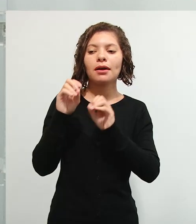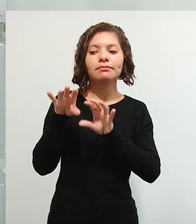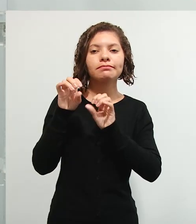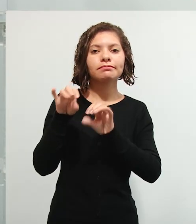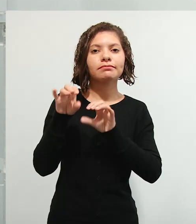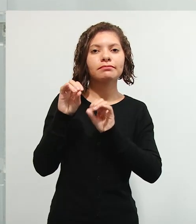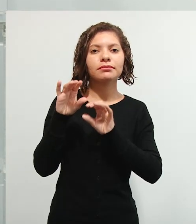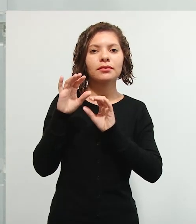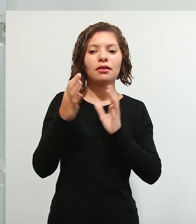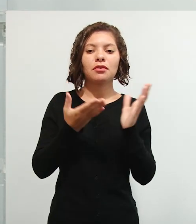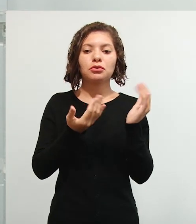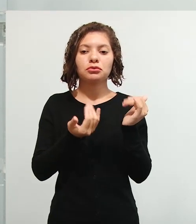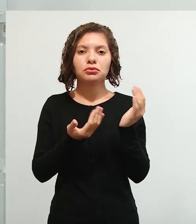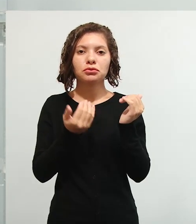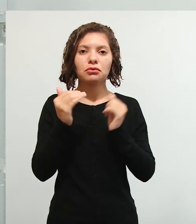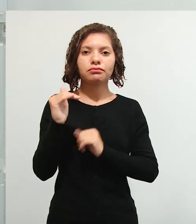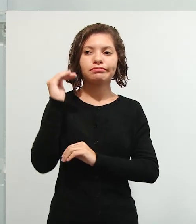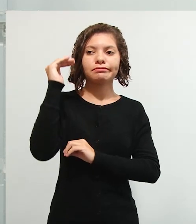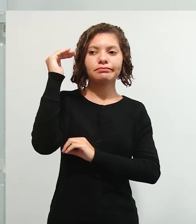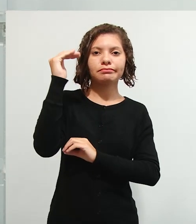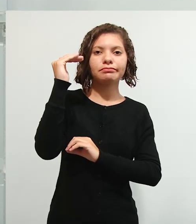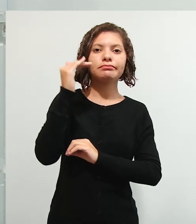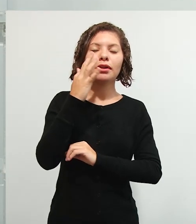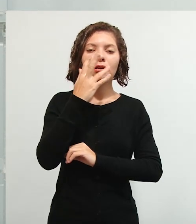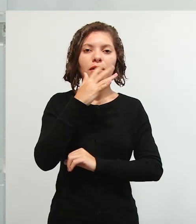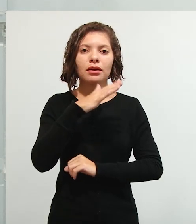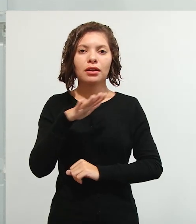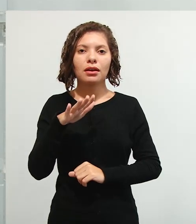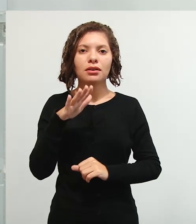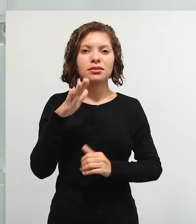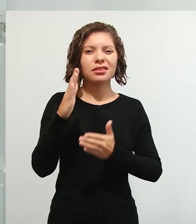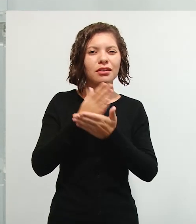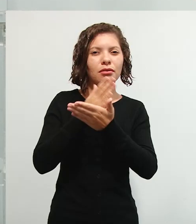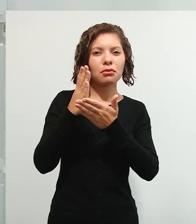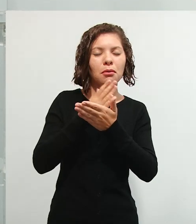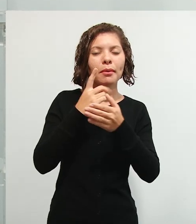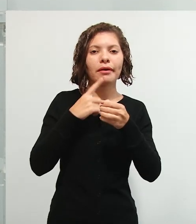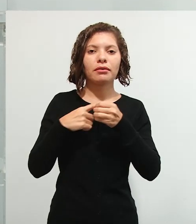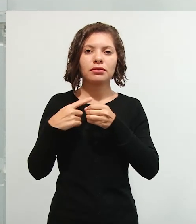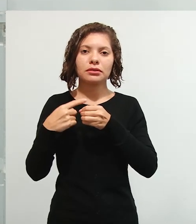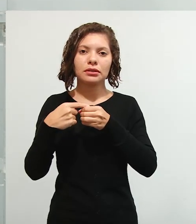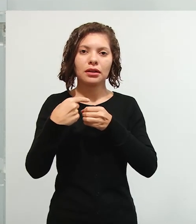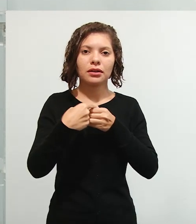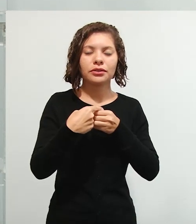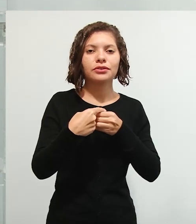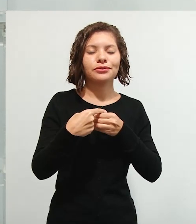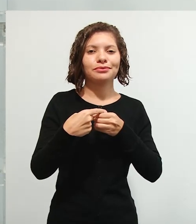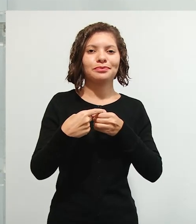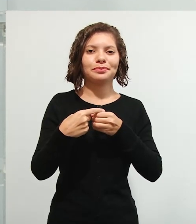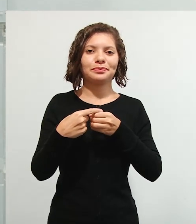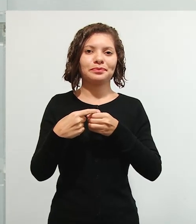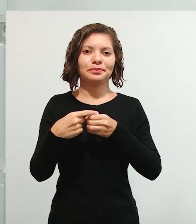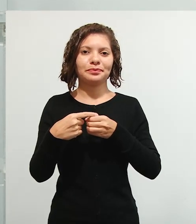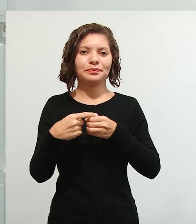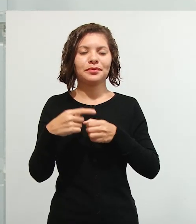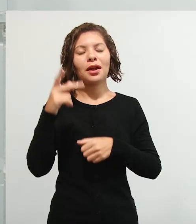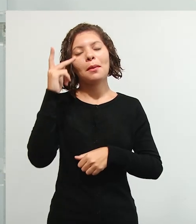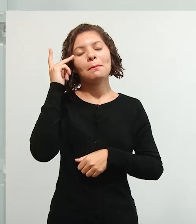os adultos em algumas cidades do Brasil, especialmente, salvo o melhor juízo, na cidade de São